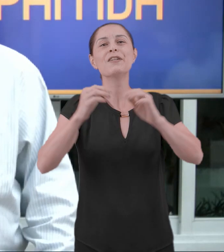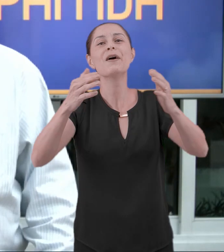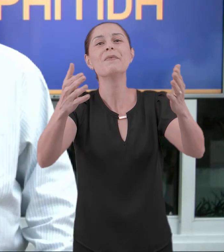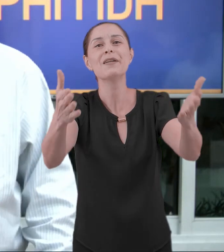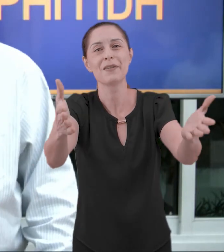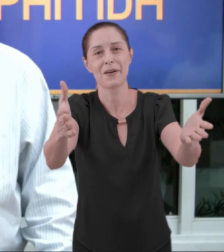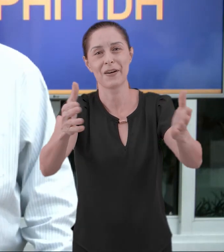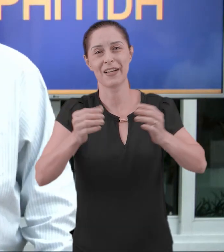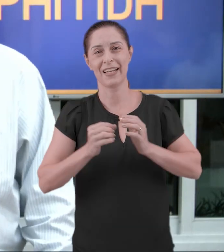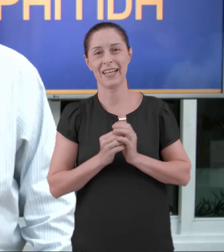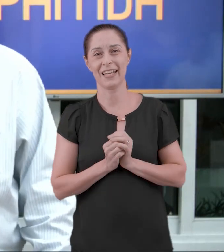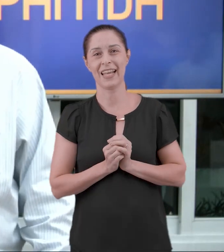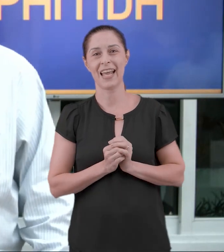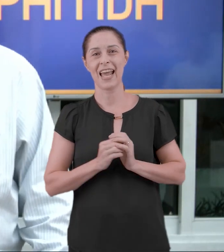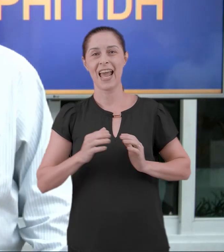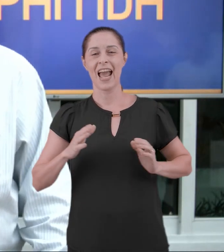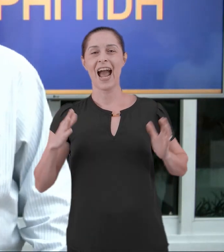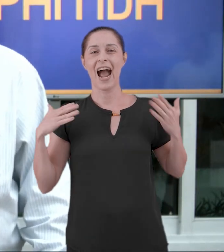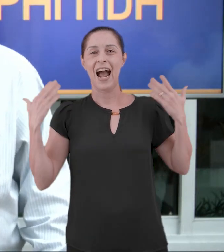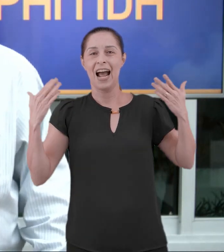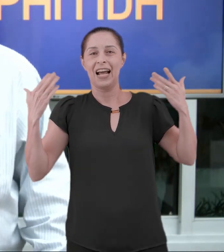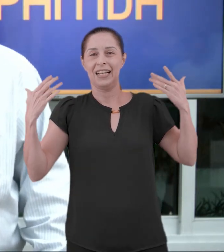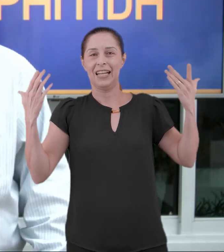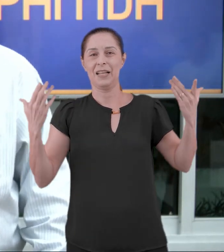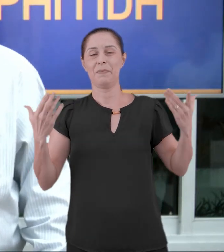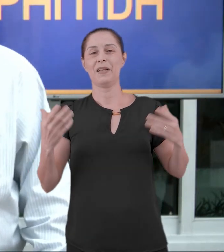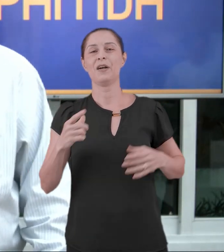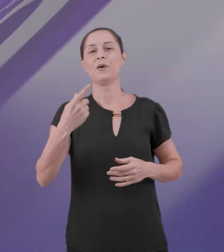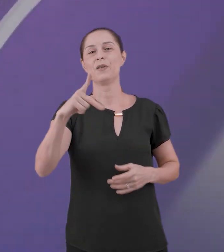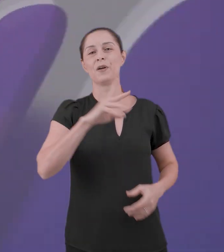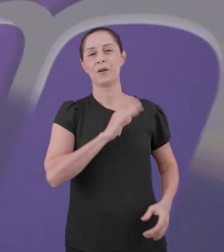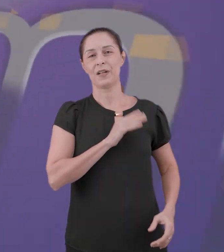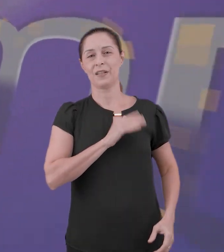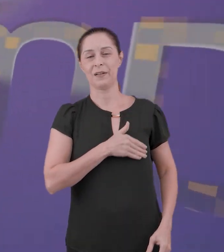Deus console e anime o seu coração. Um grande abraço.